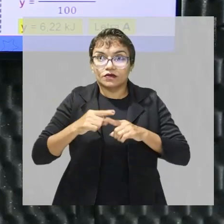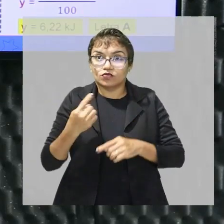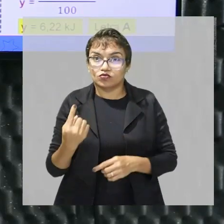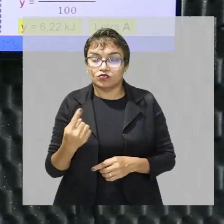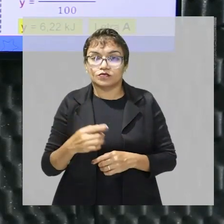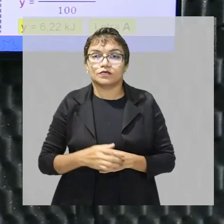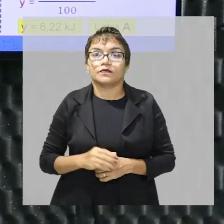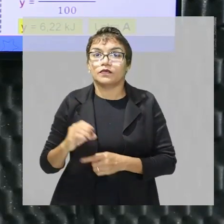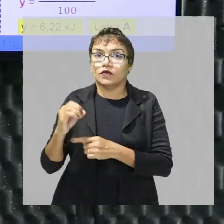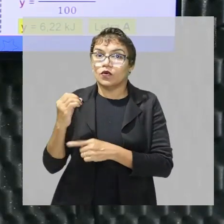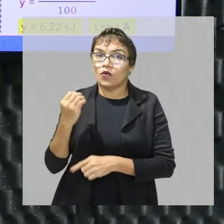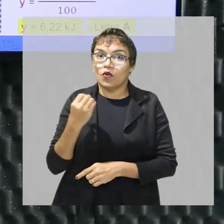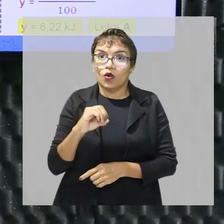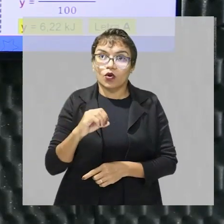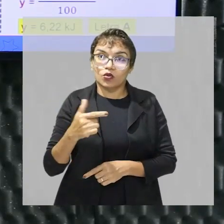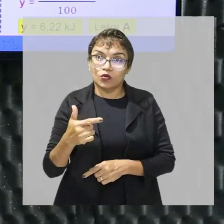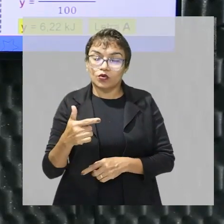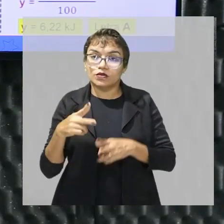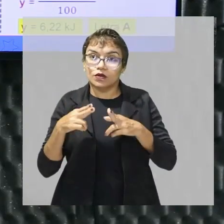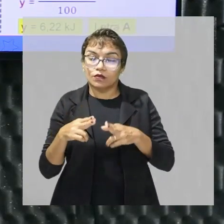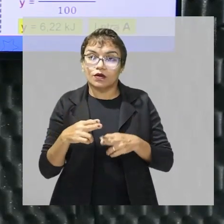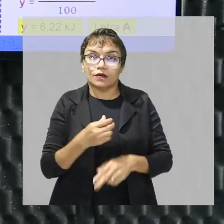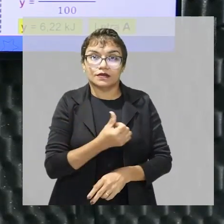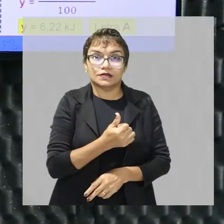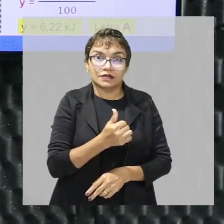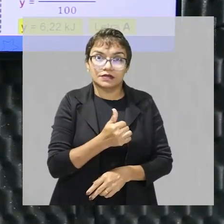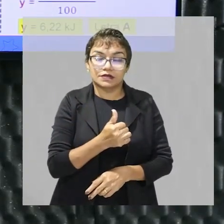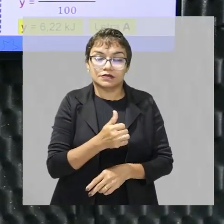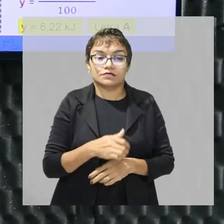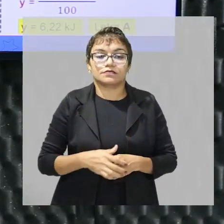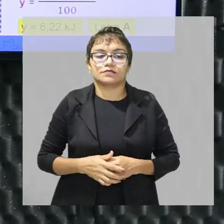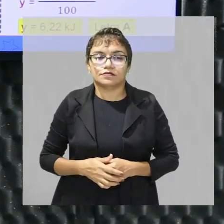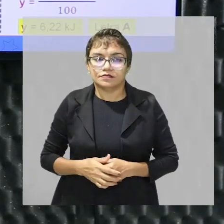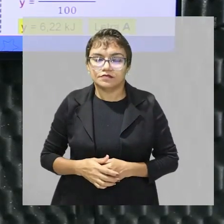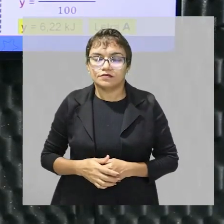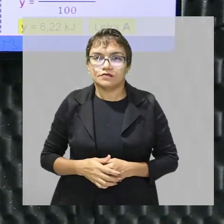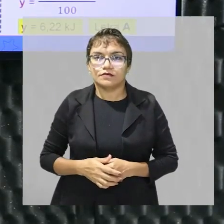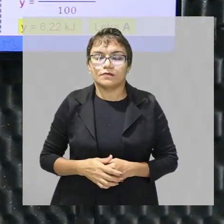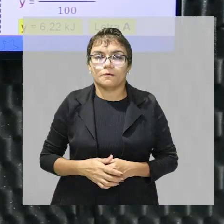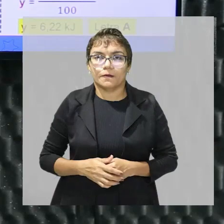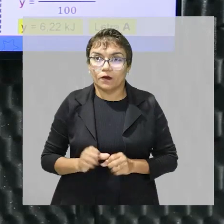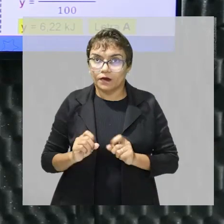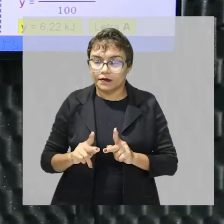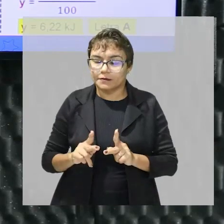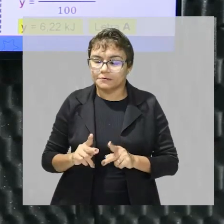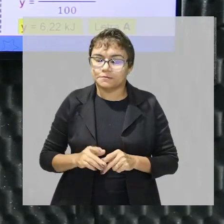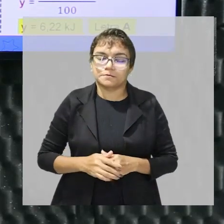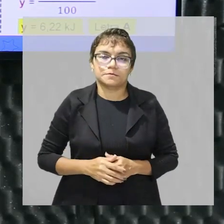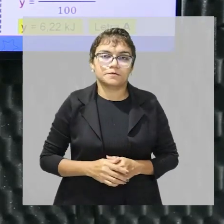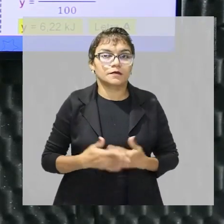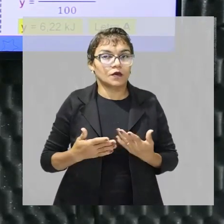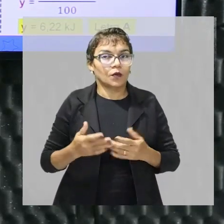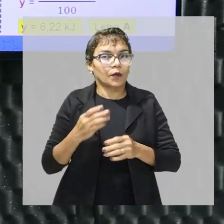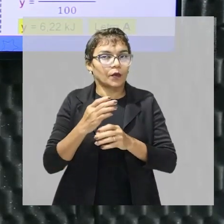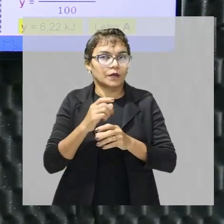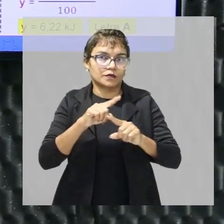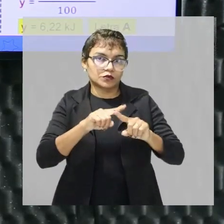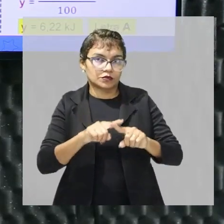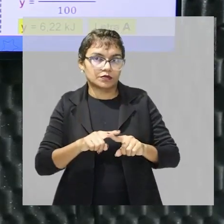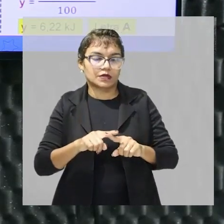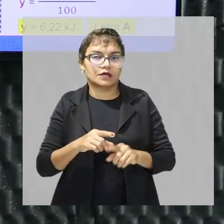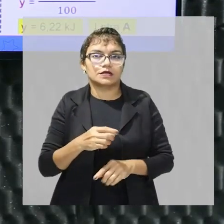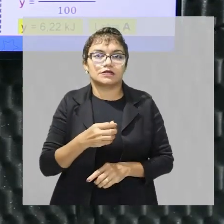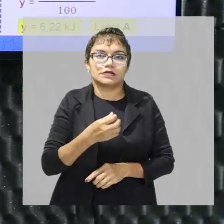oxigênio vale 16. São 6 oxigênios. 6 vezes 16, certo? Vou multiplicar. 6 vezes